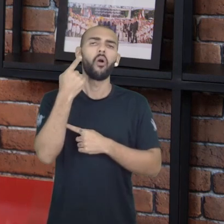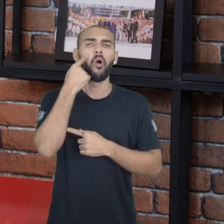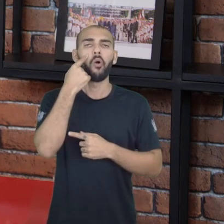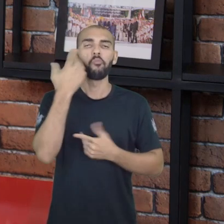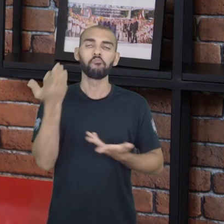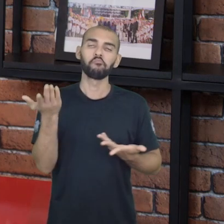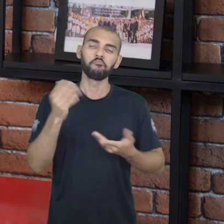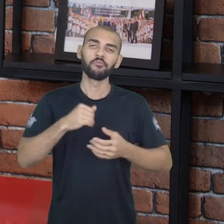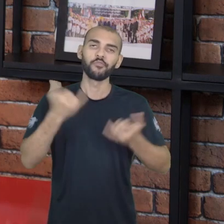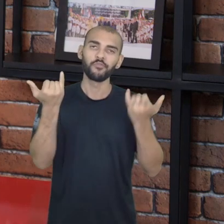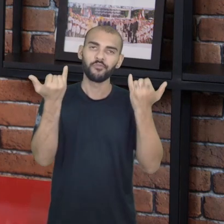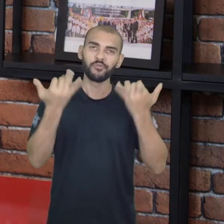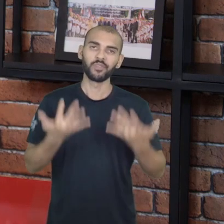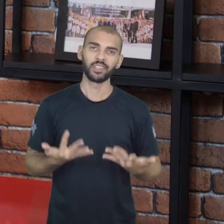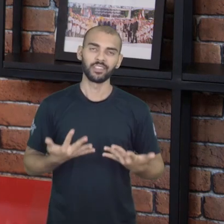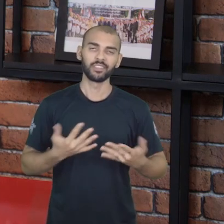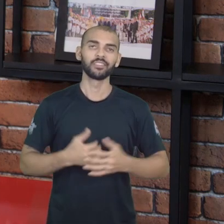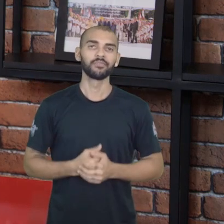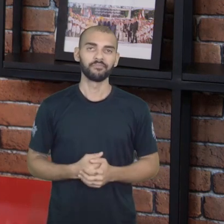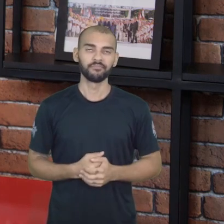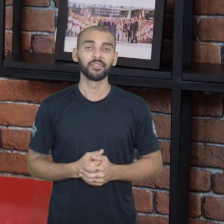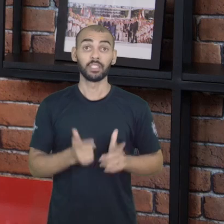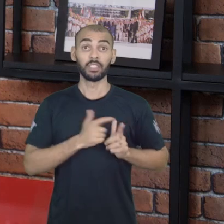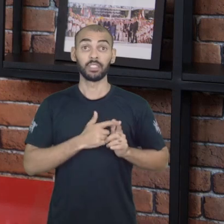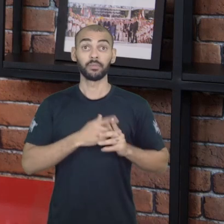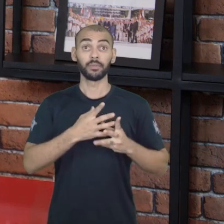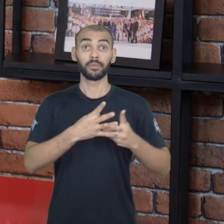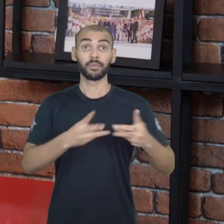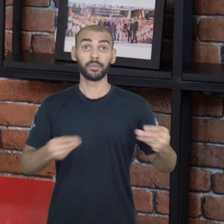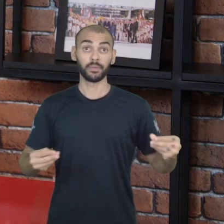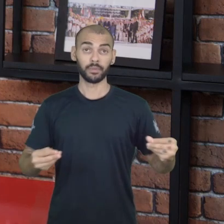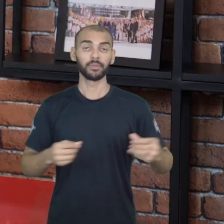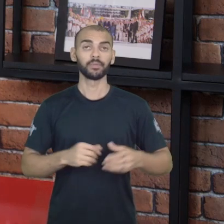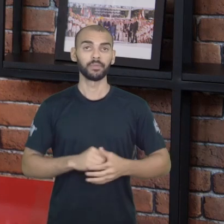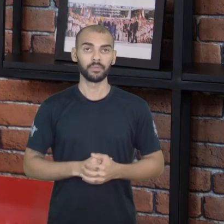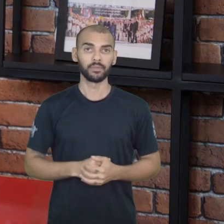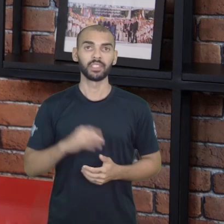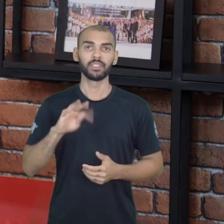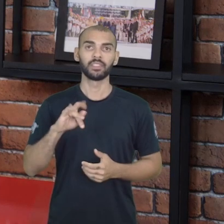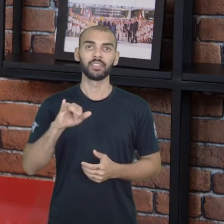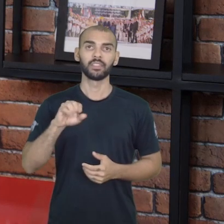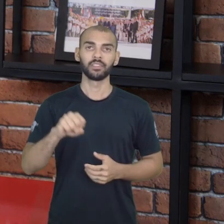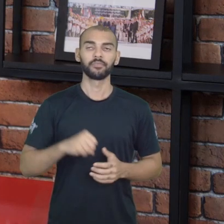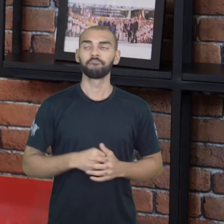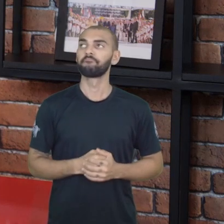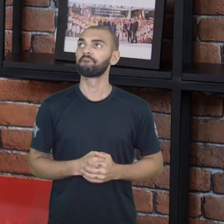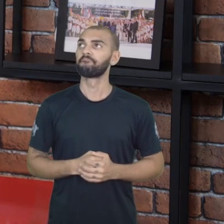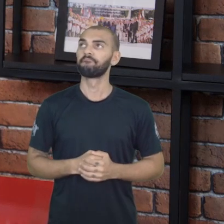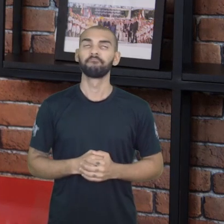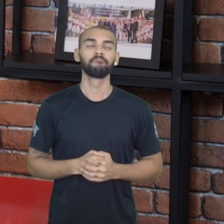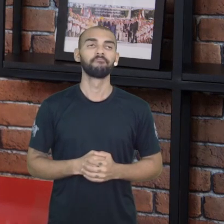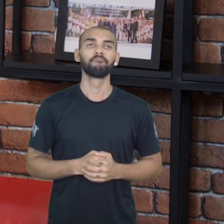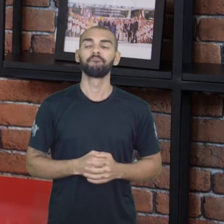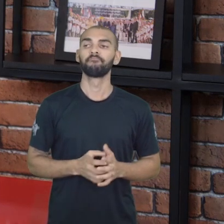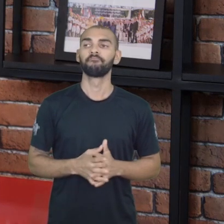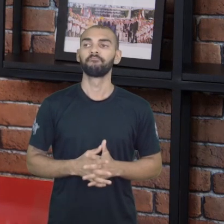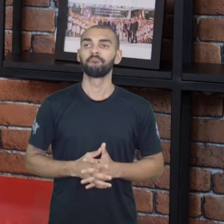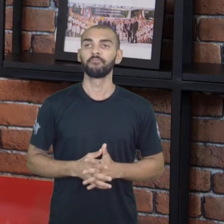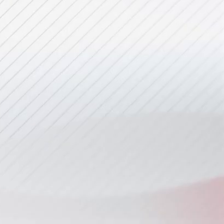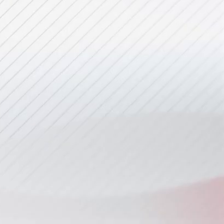maio. Quem traz mais detalhes sobre essa melhora nos índices de inadimplência é a repórter da Rádio PT, Thaísa